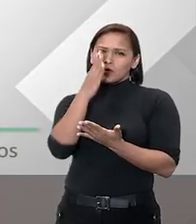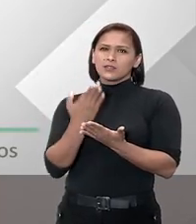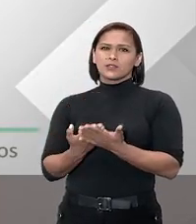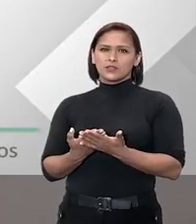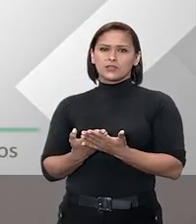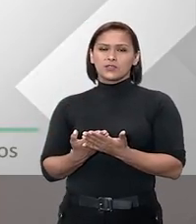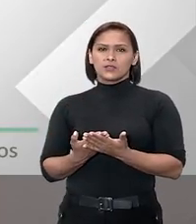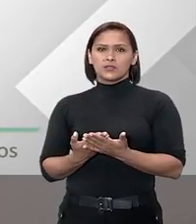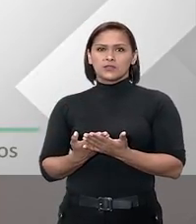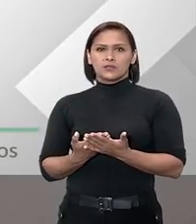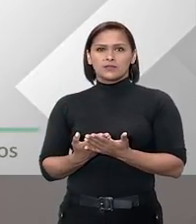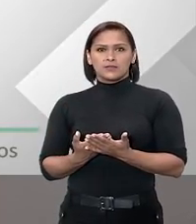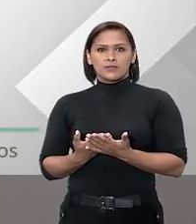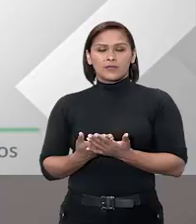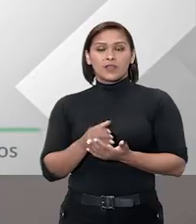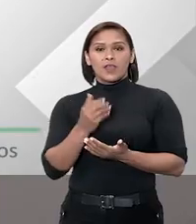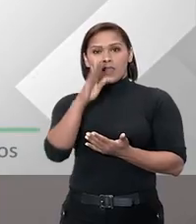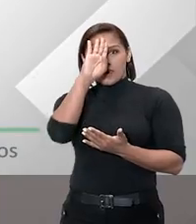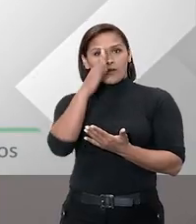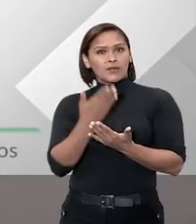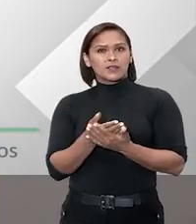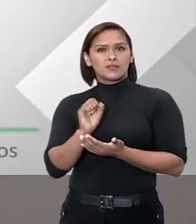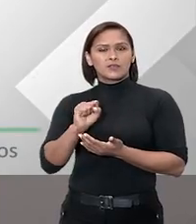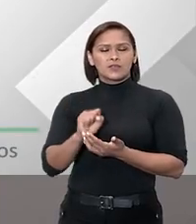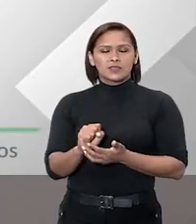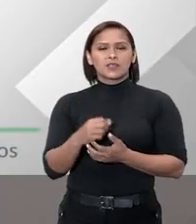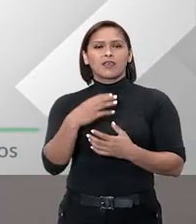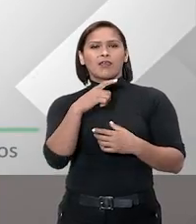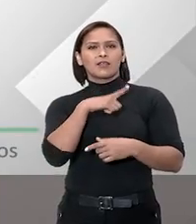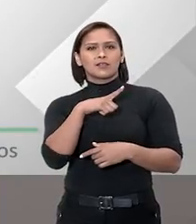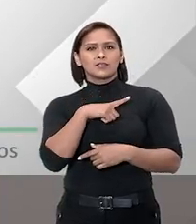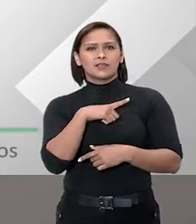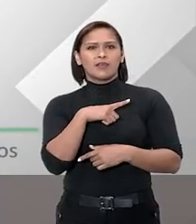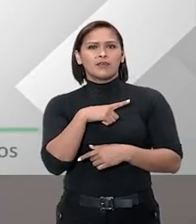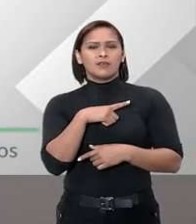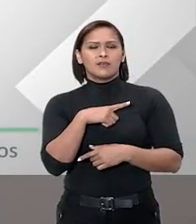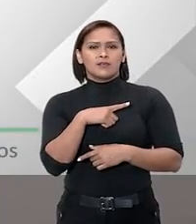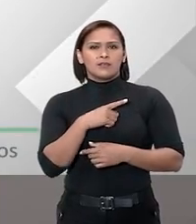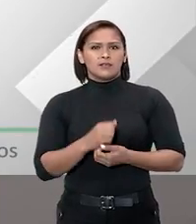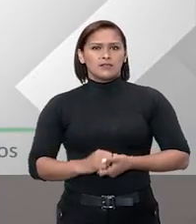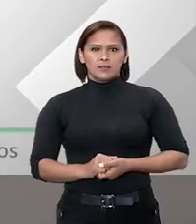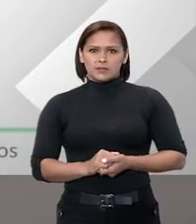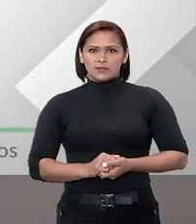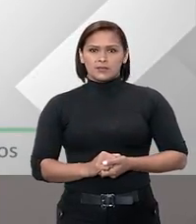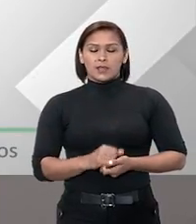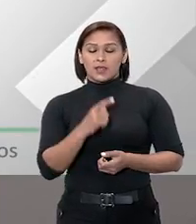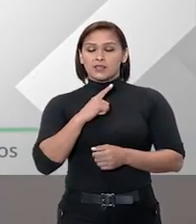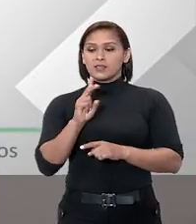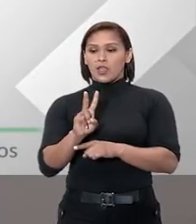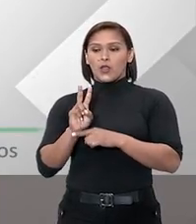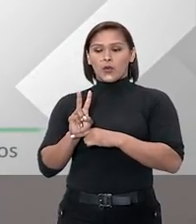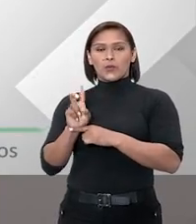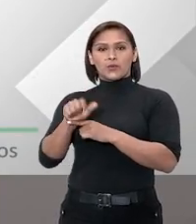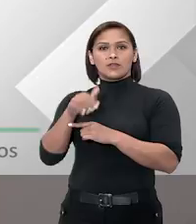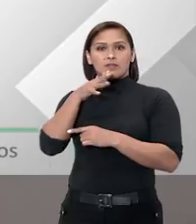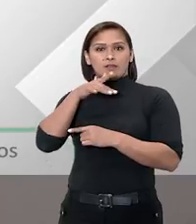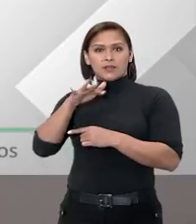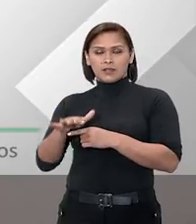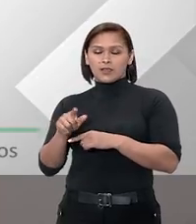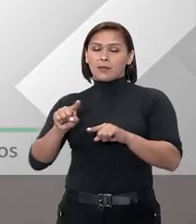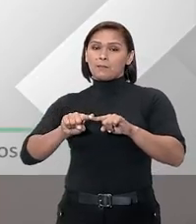que, claro, eles têm, de certa forma, que preservar a